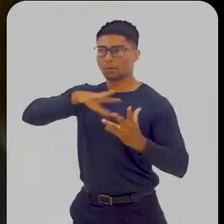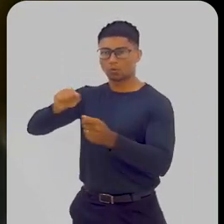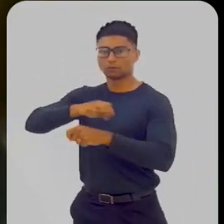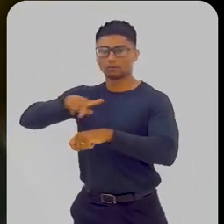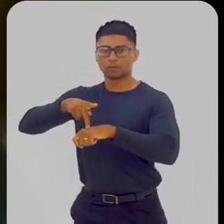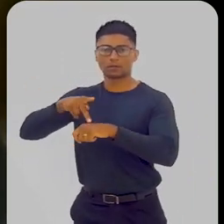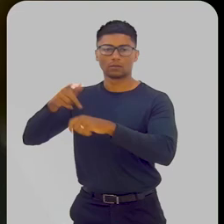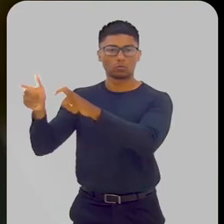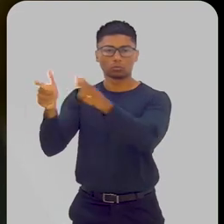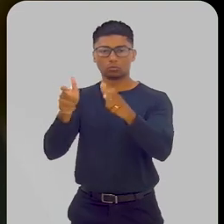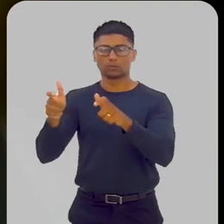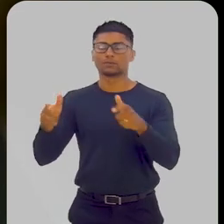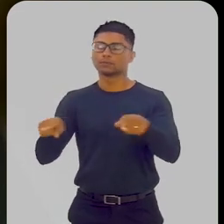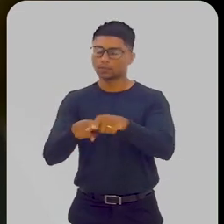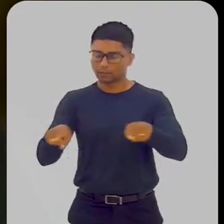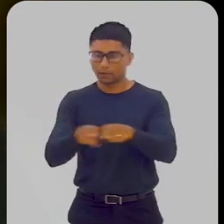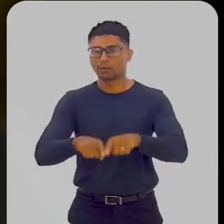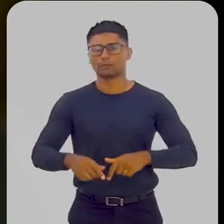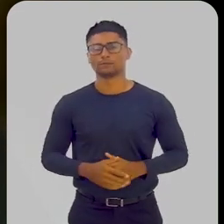internacional.